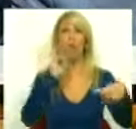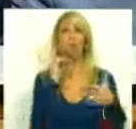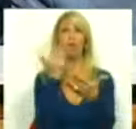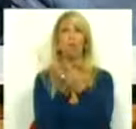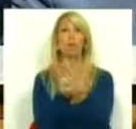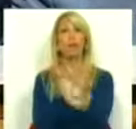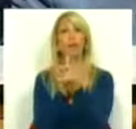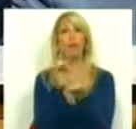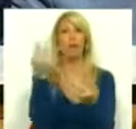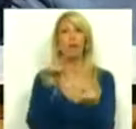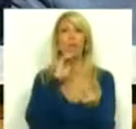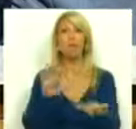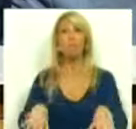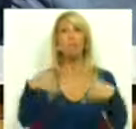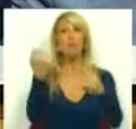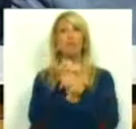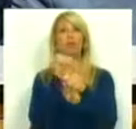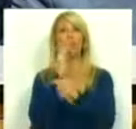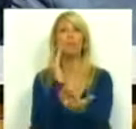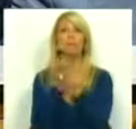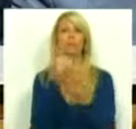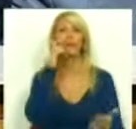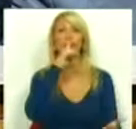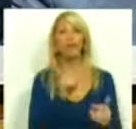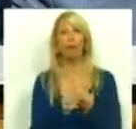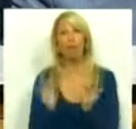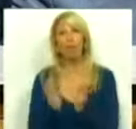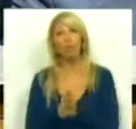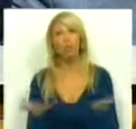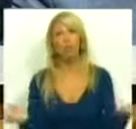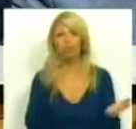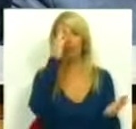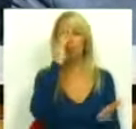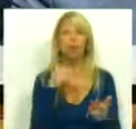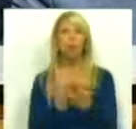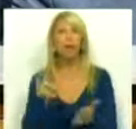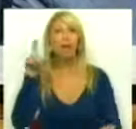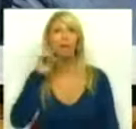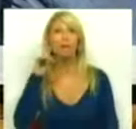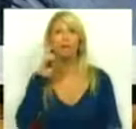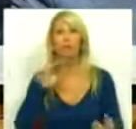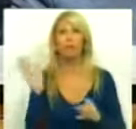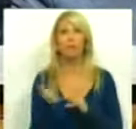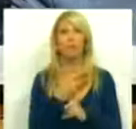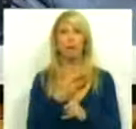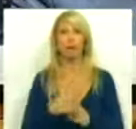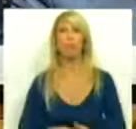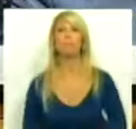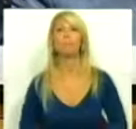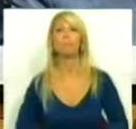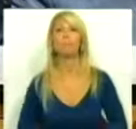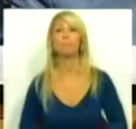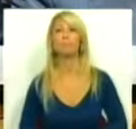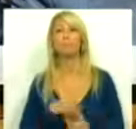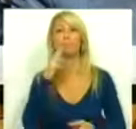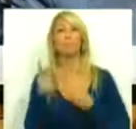oportuna prestação de serviços a todos aqueles que deram tudo o que tinham pela defesa da nossa pátria.